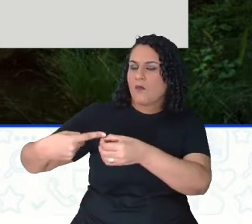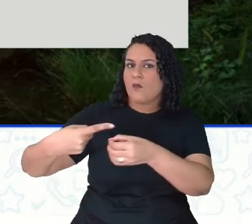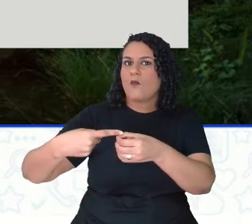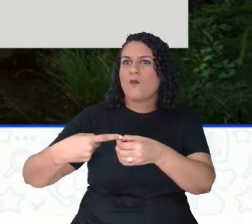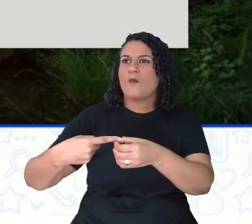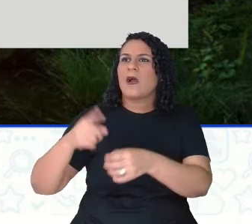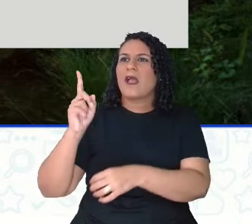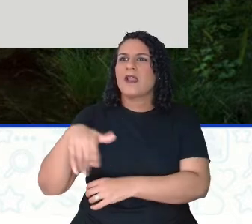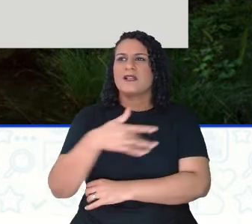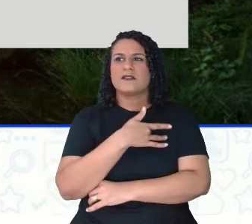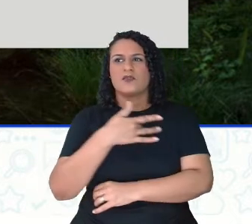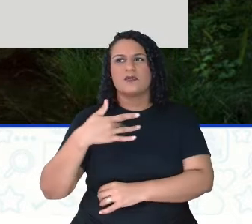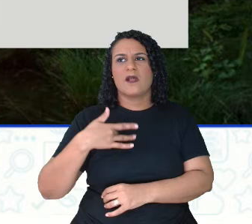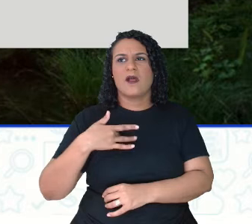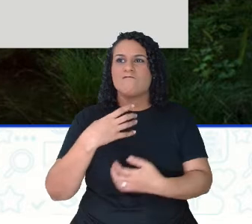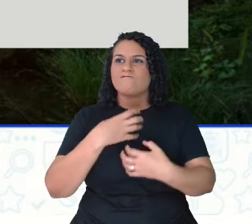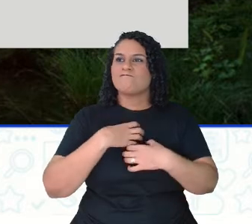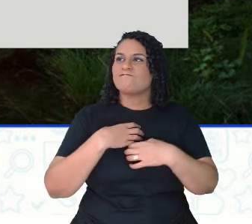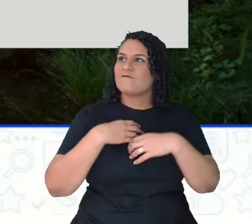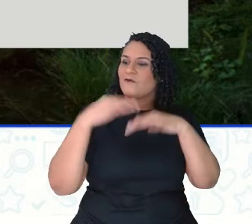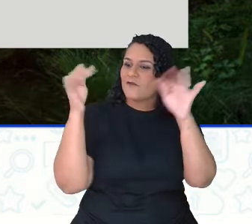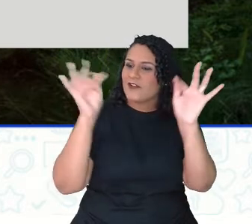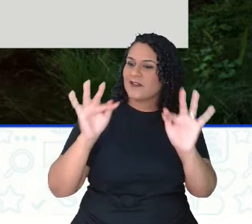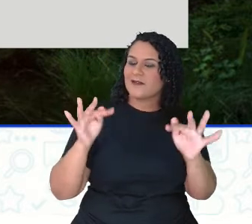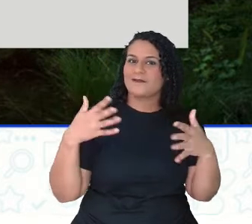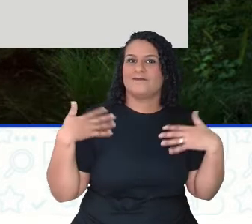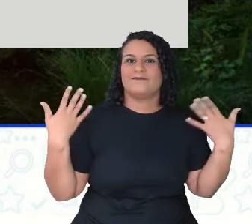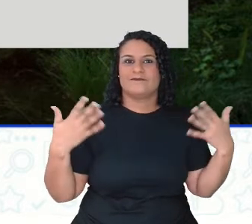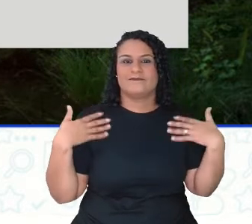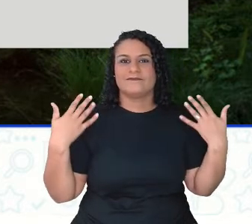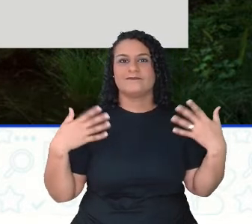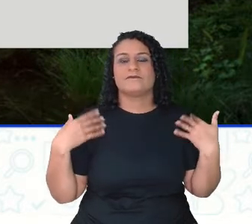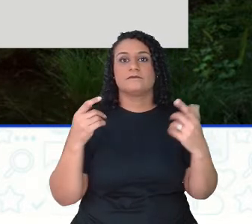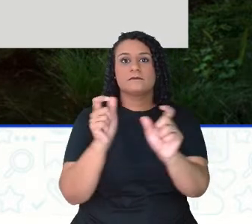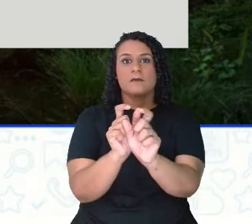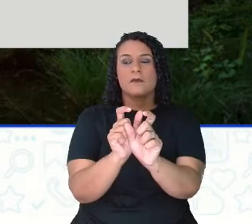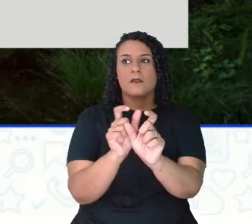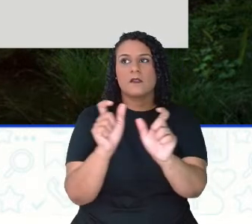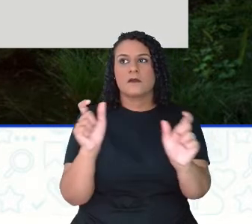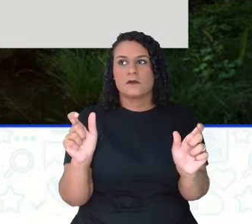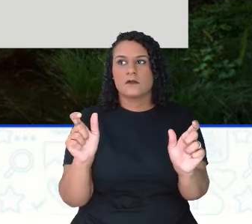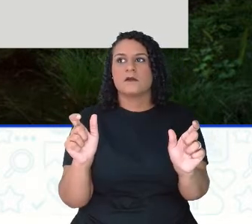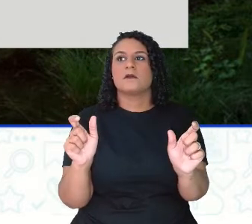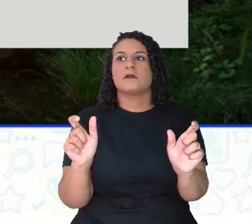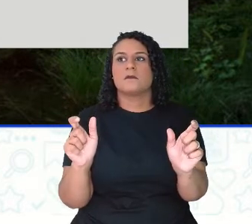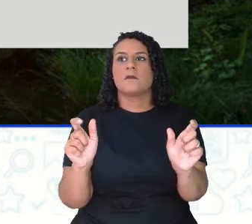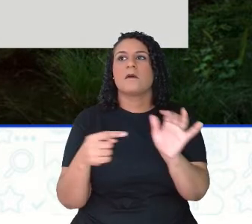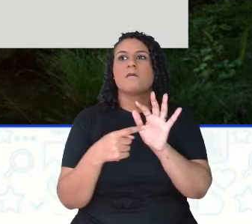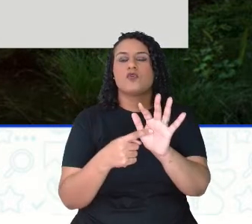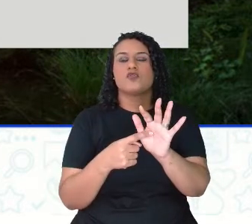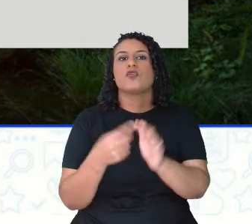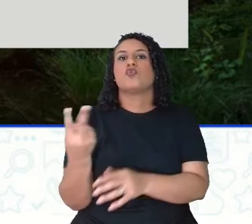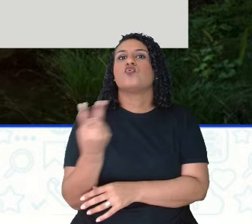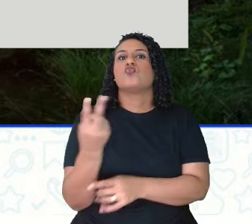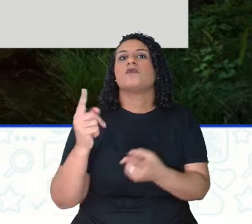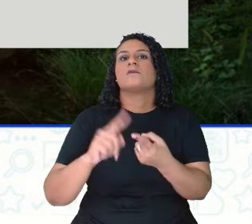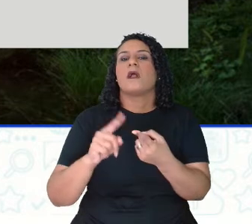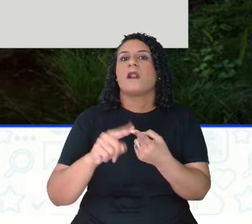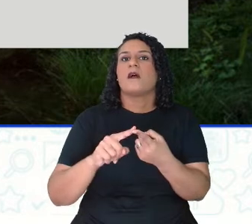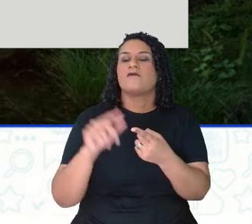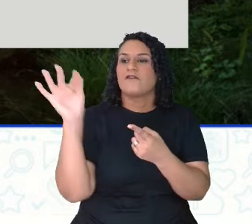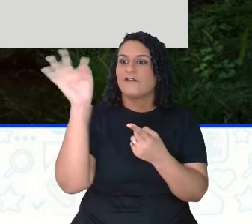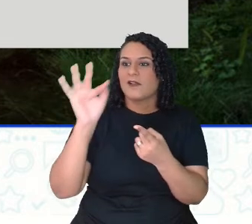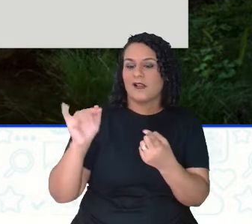alegres. A sinonímia aqui, ela manifesta-se como o uso de felizes e alegres, que eu até usei já